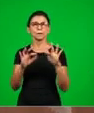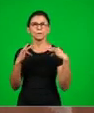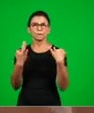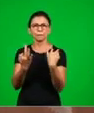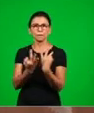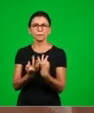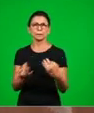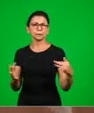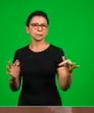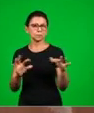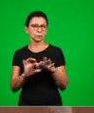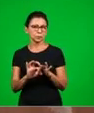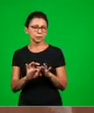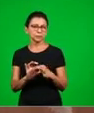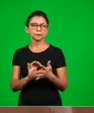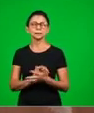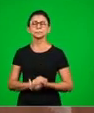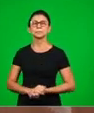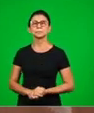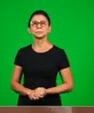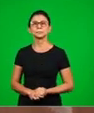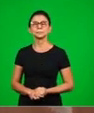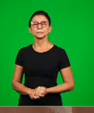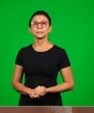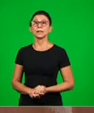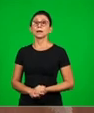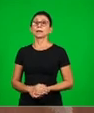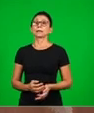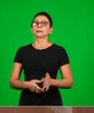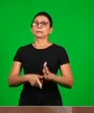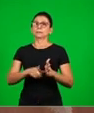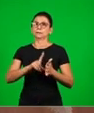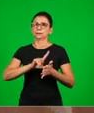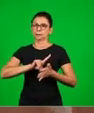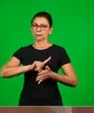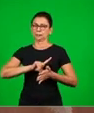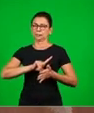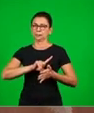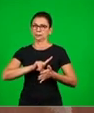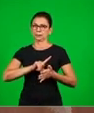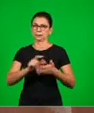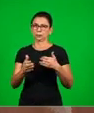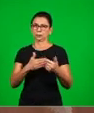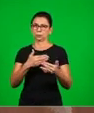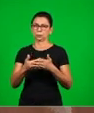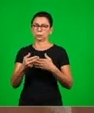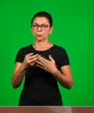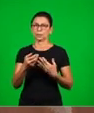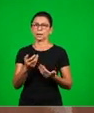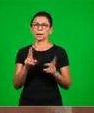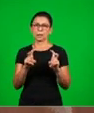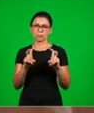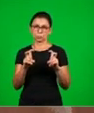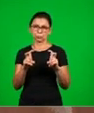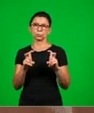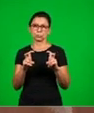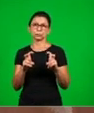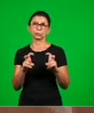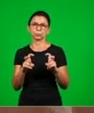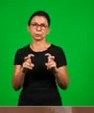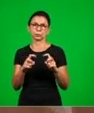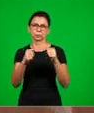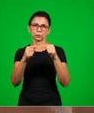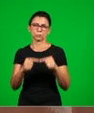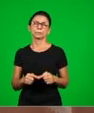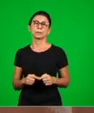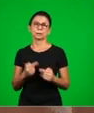comunhão. Eu gostaria de, antes de comunicar qualquer assunto relativo ao nosso estudo